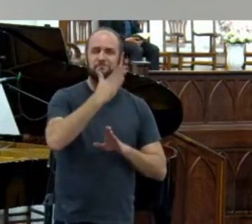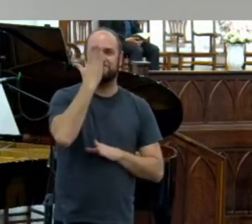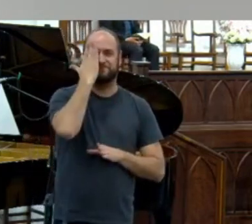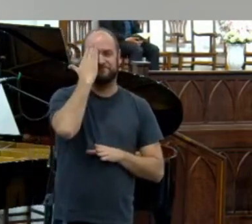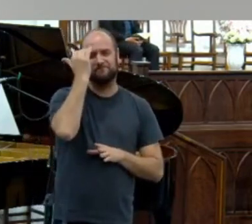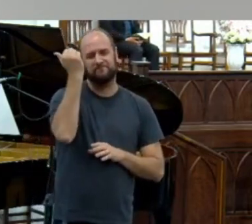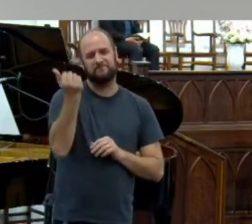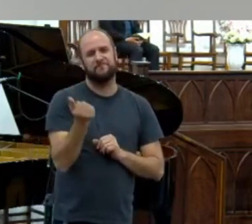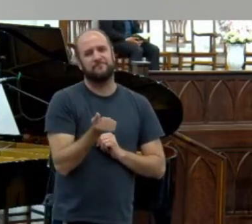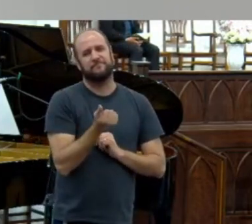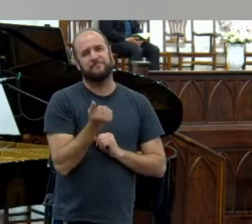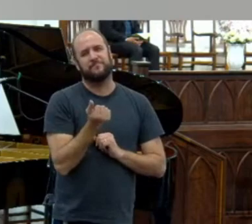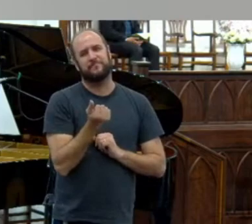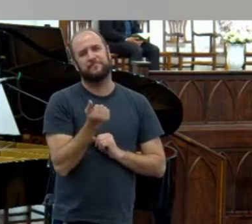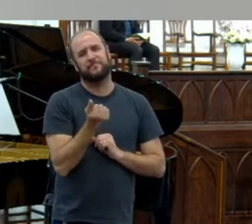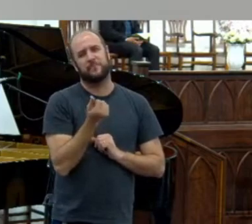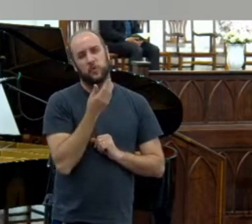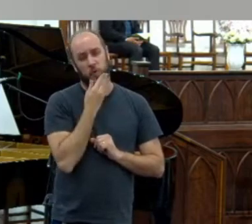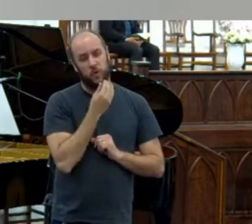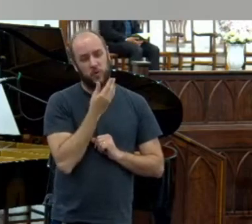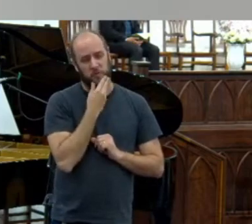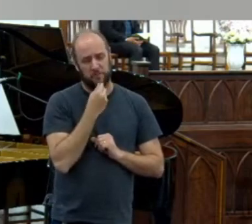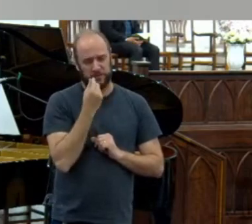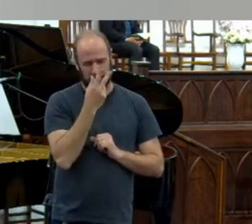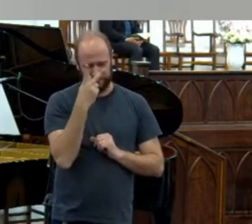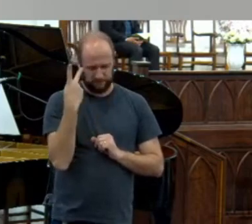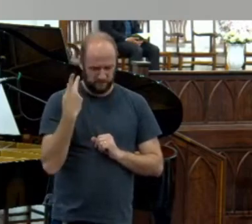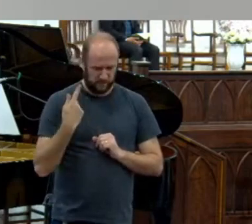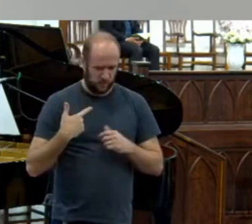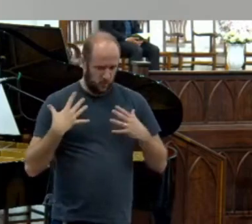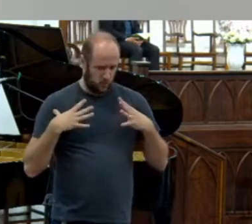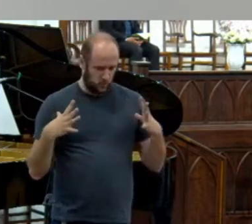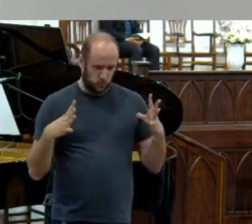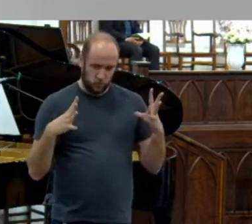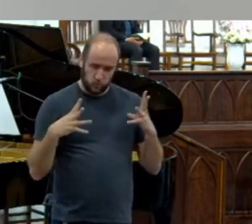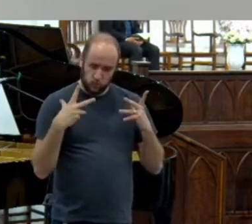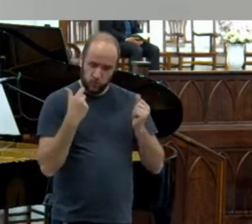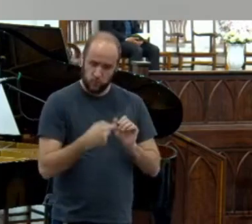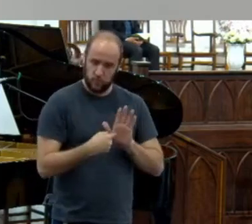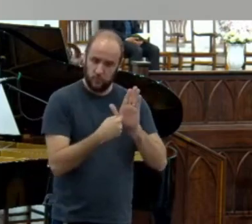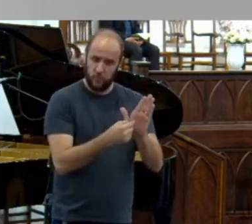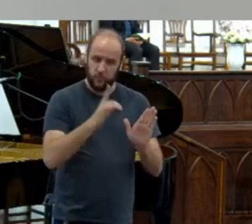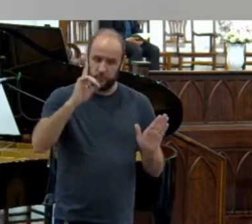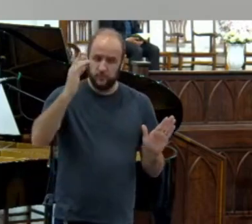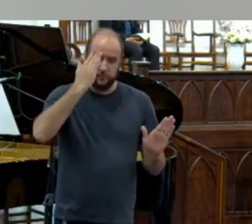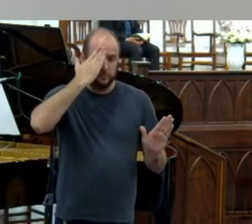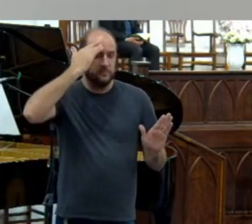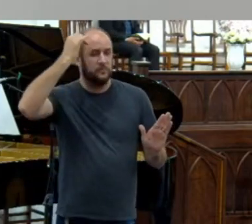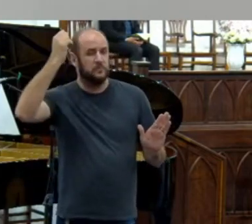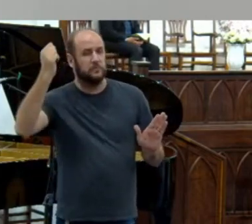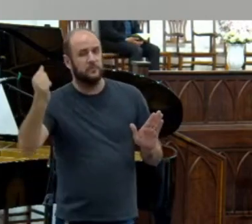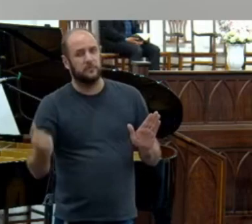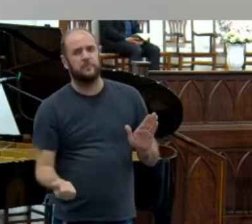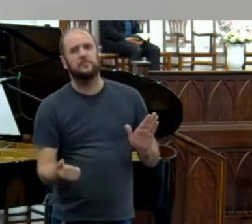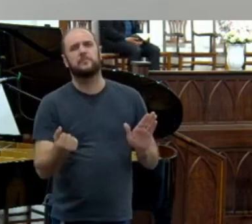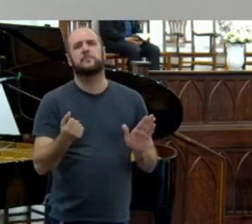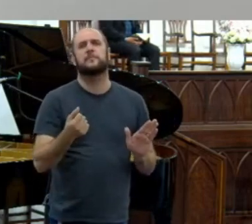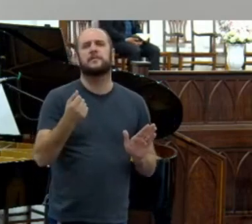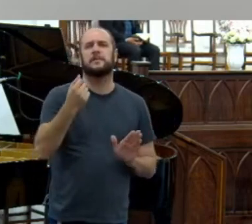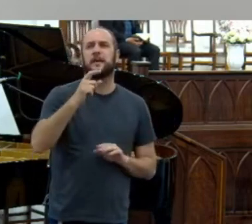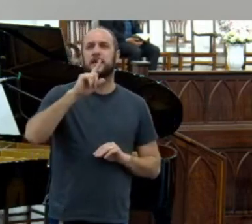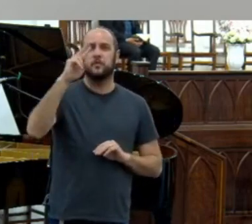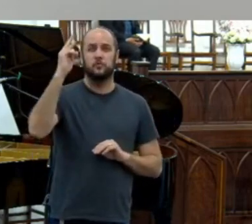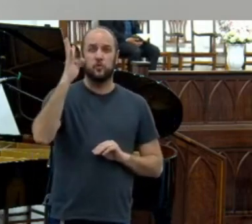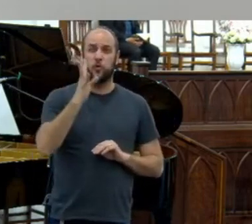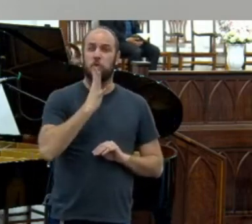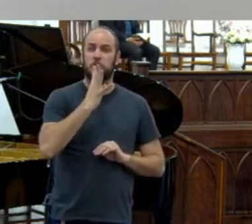que o homem. Ambas as partes refletem a sabedoria e o senso estético de Deus.